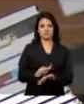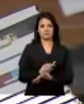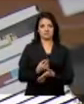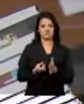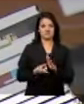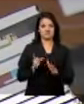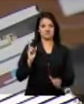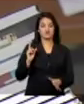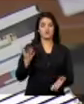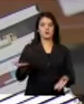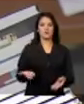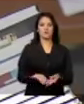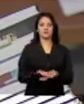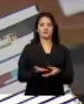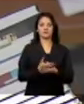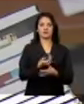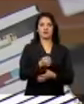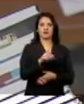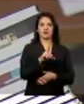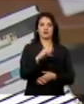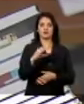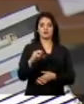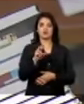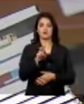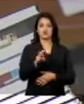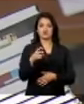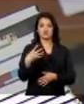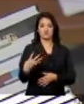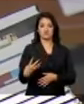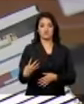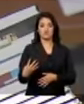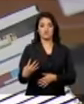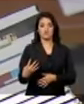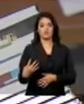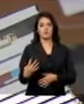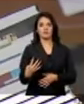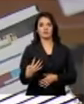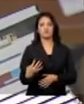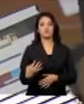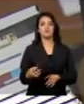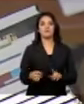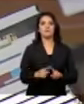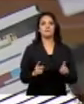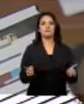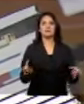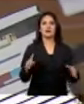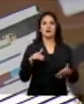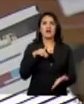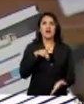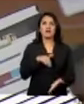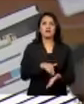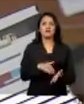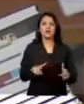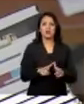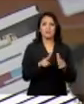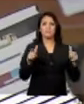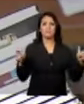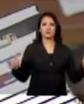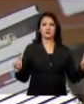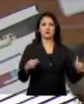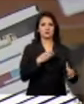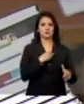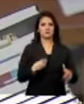nos autos da ADC 54, até que o colegiado maior aprecie a